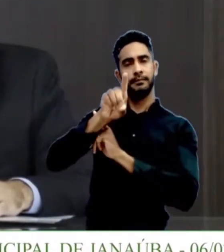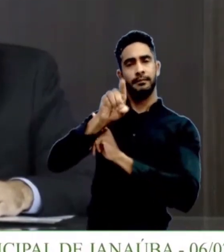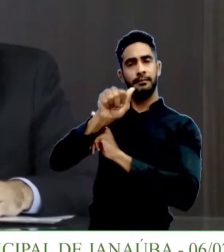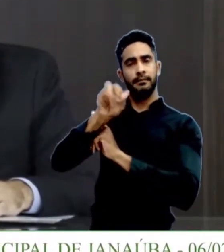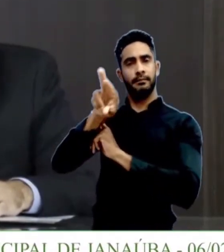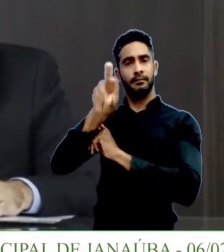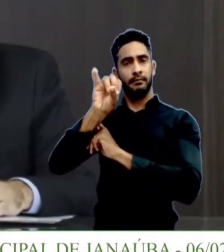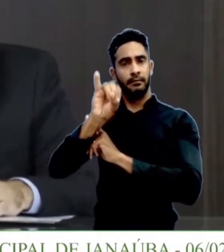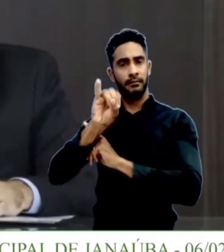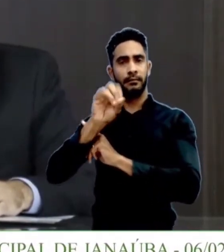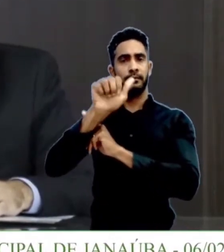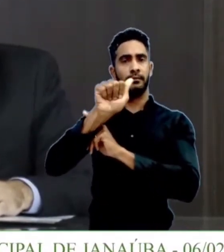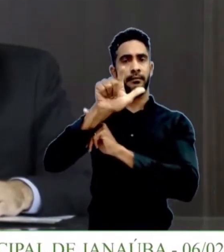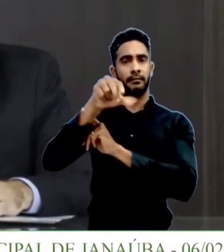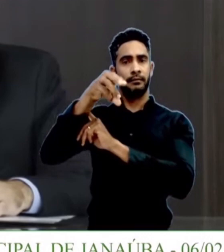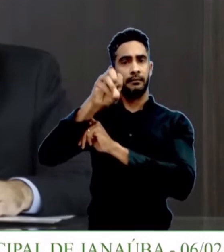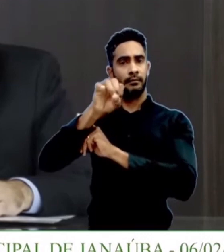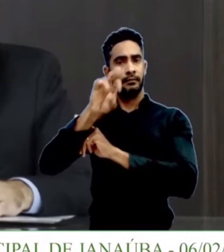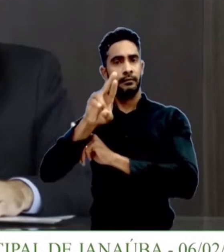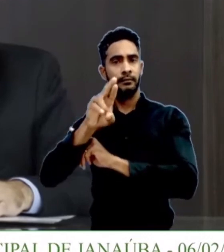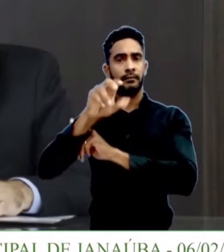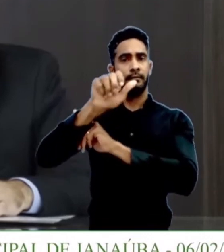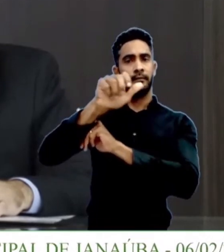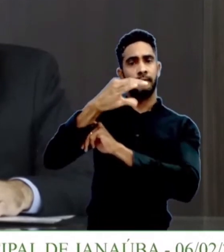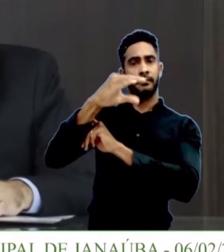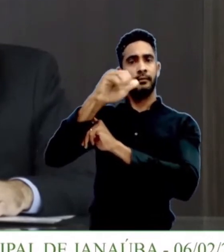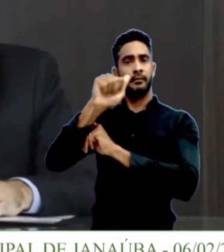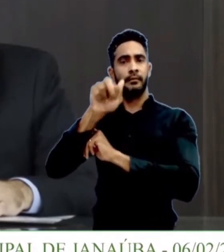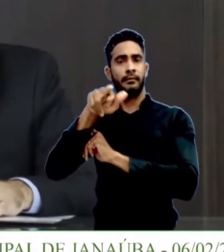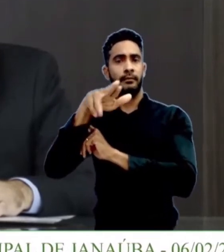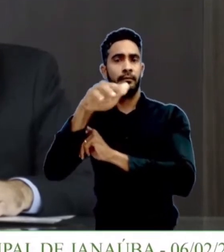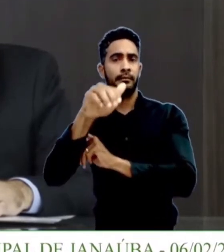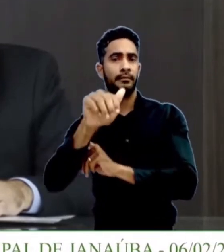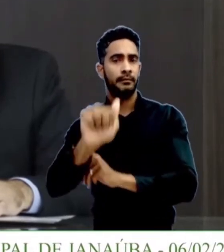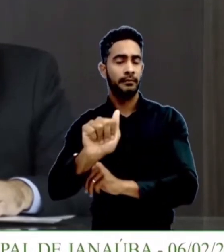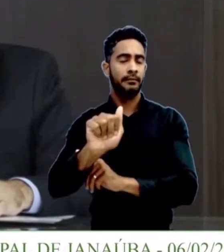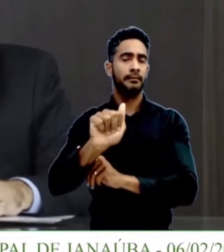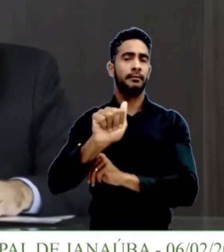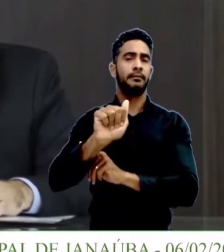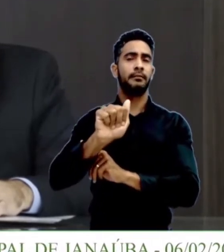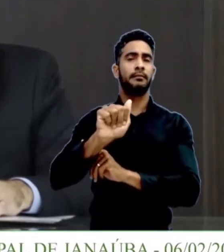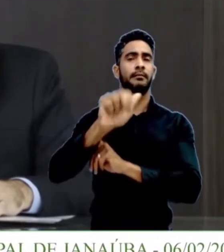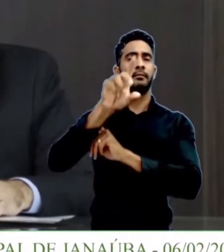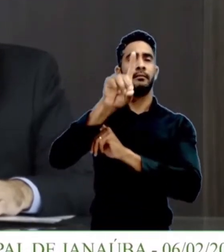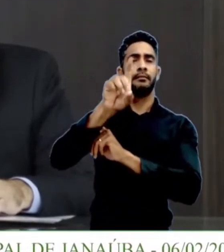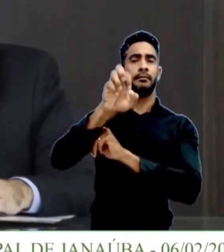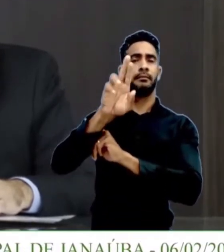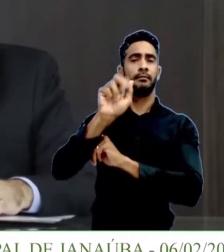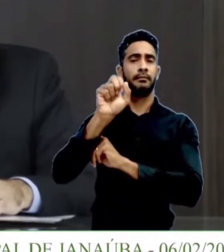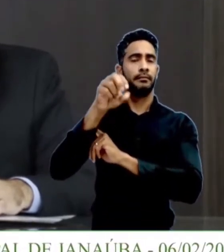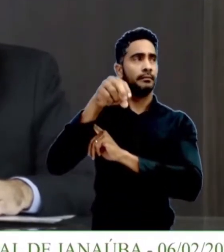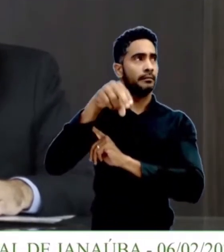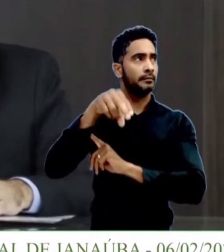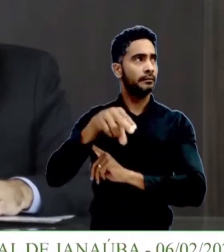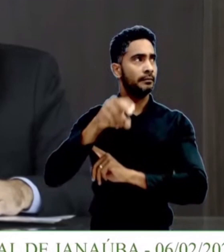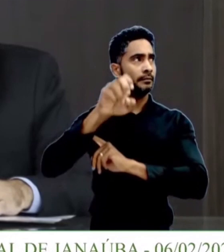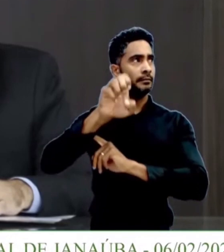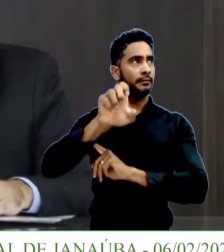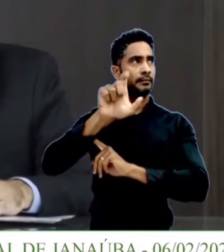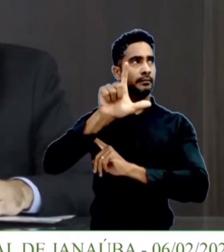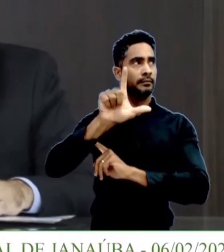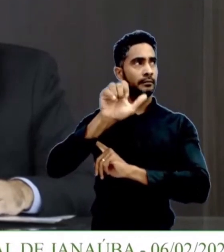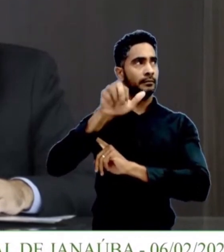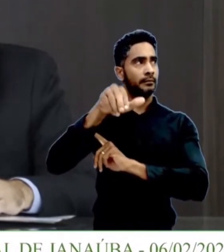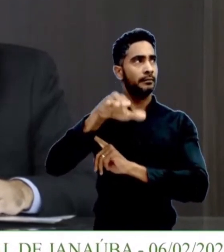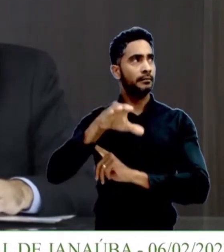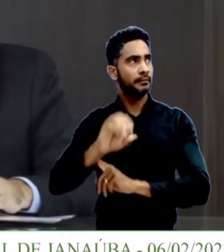Soares Cordeiro, Almir Dias Santos, Carmelina Romana da Silva Teixeira, Derlan Miranda dos Reis, Elismácio